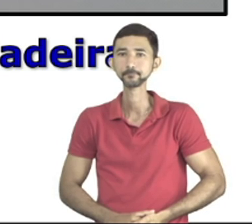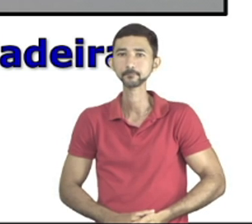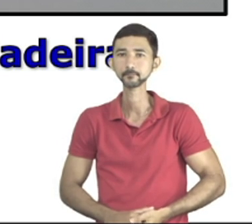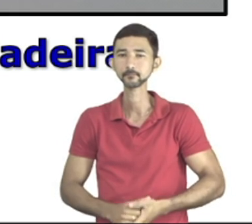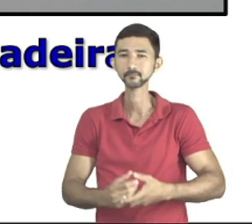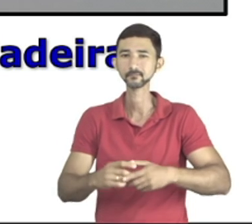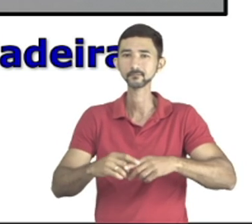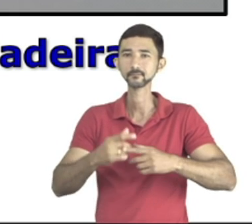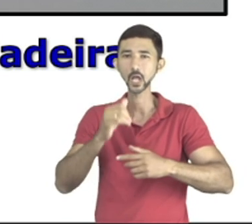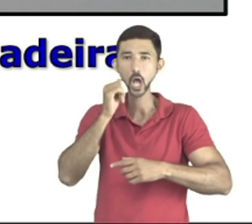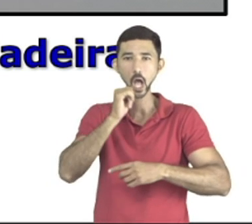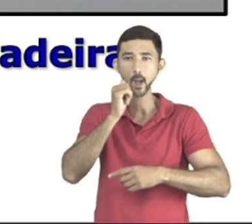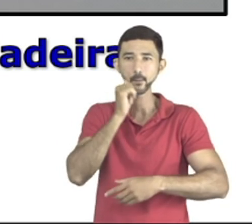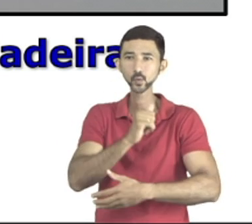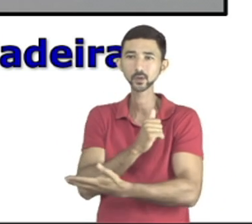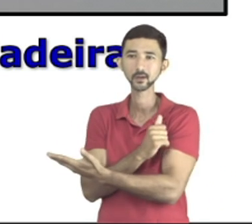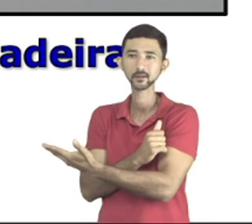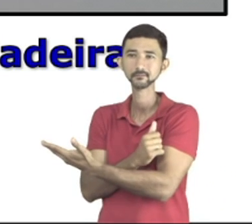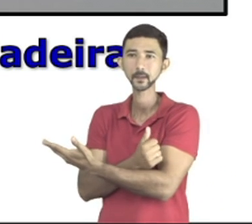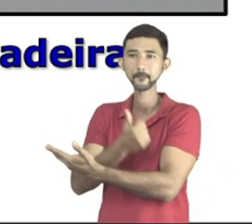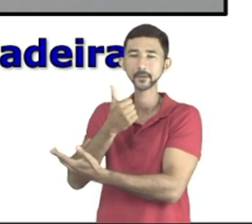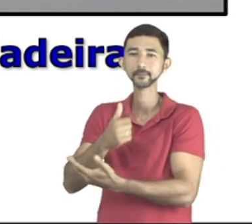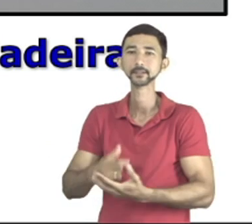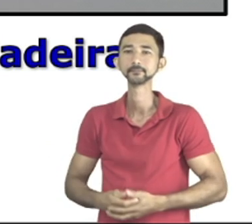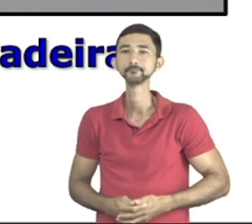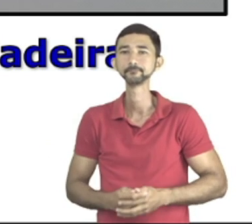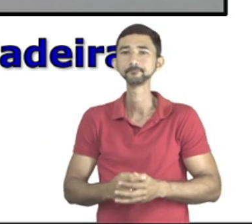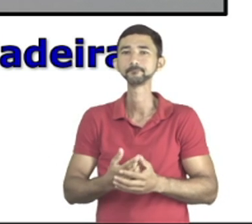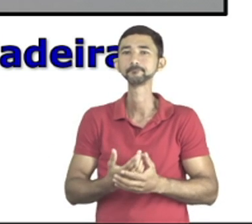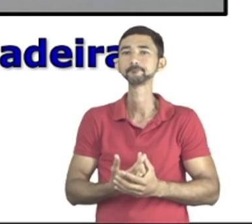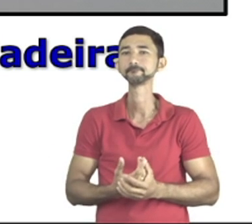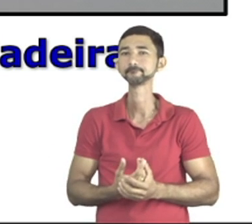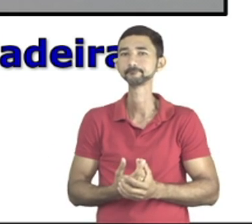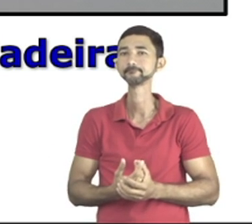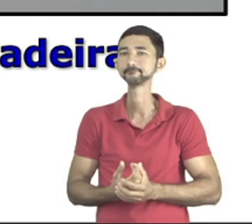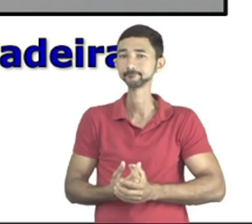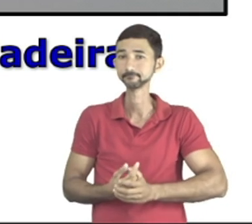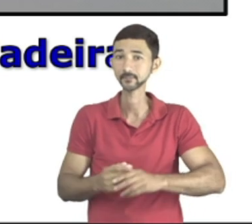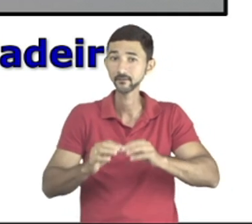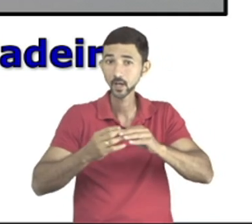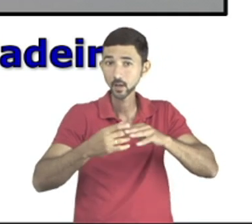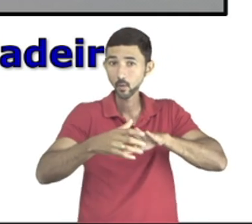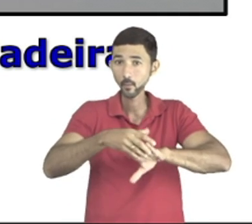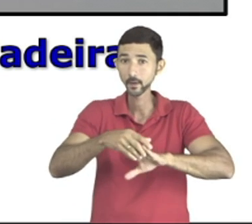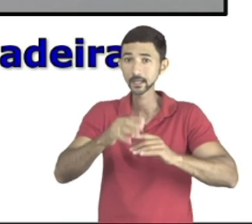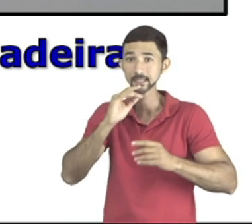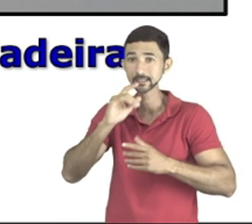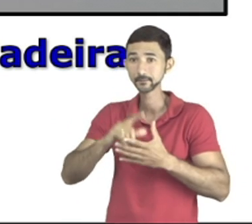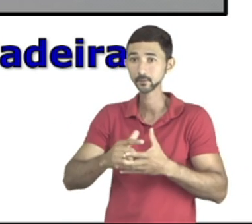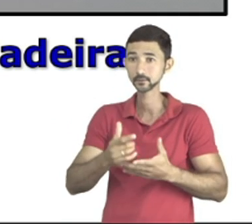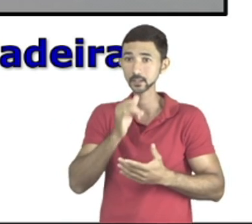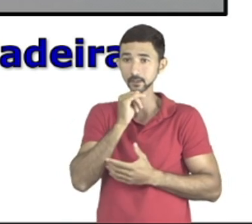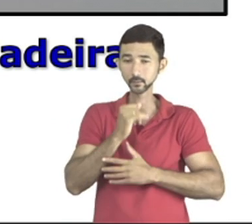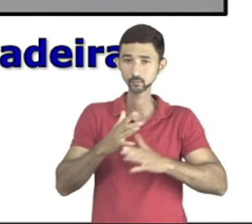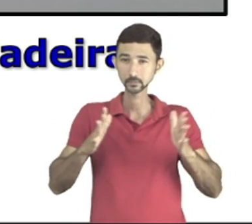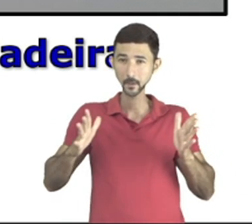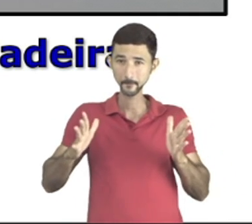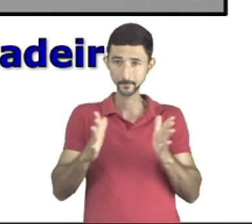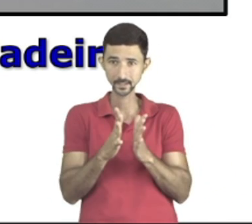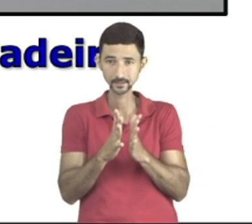Elasticidade. Olha só, gente. Quando a gente fala de elasticidade, a gente fala que é o contrário da